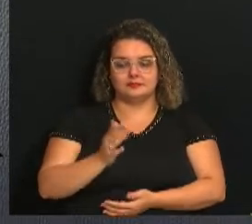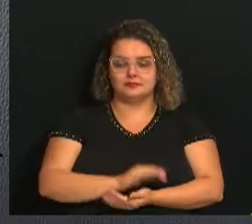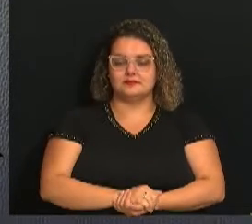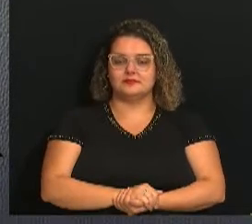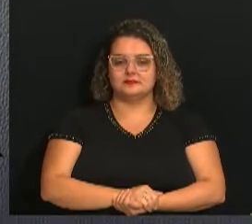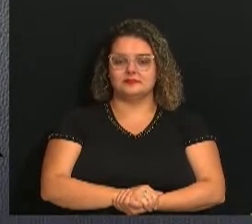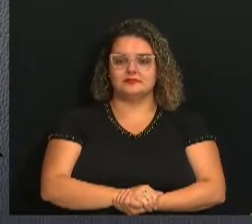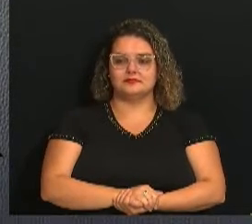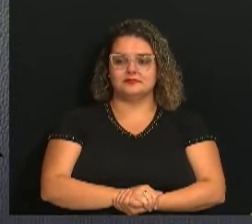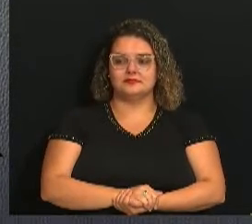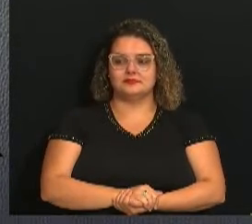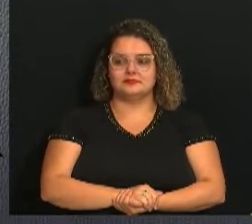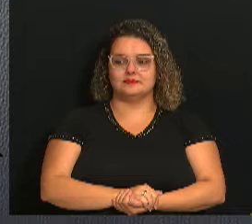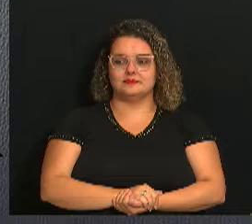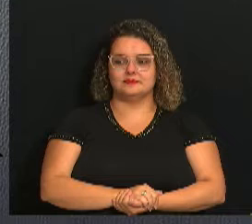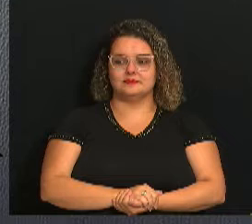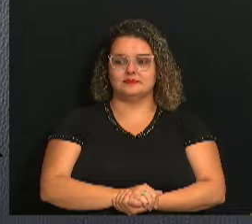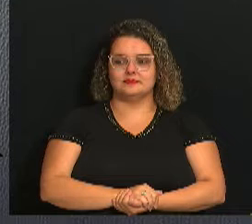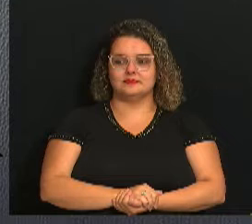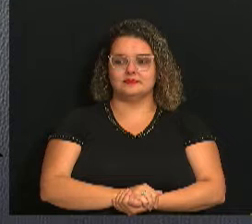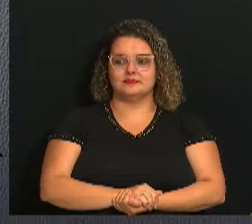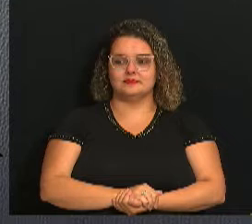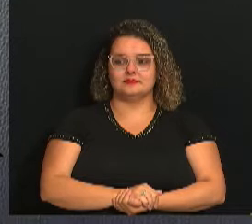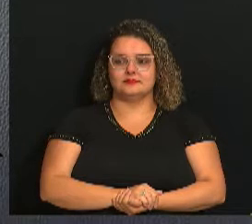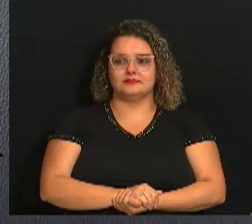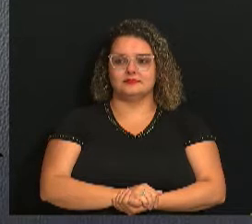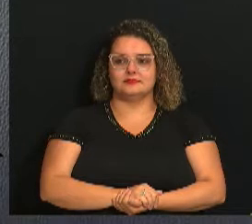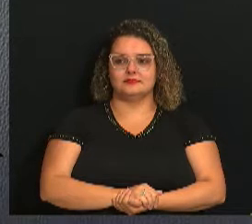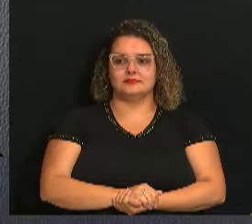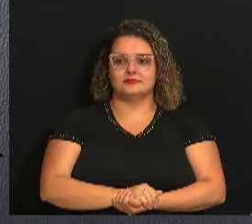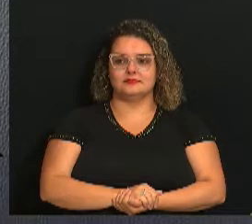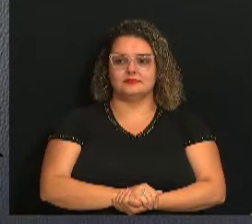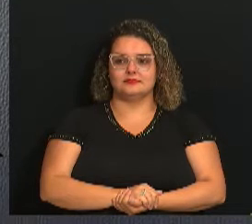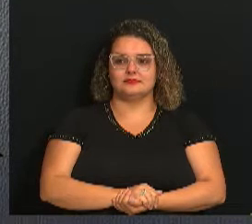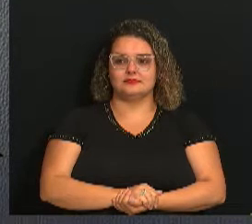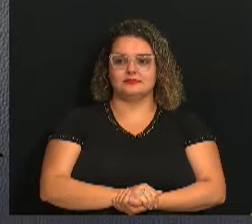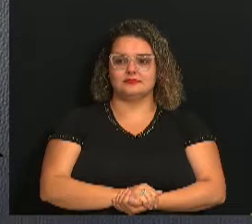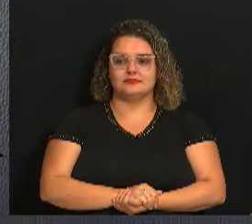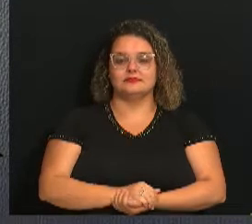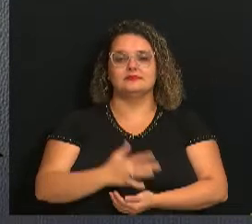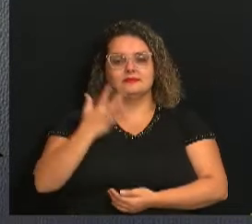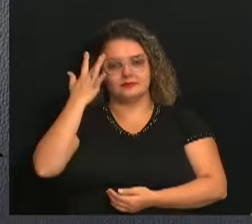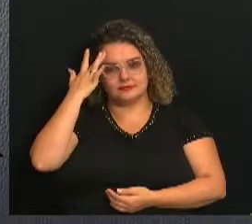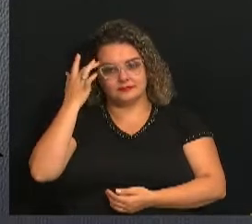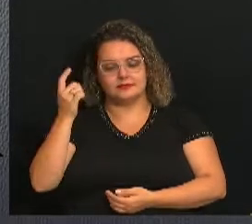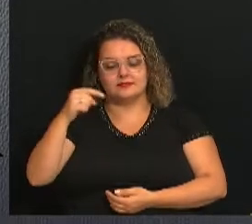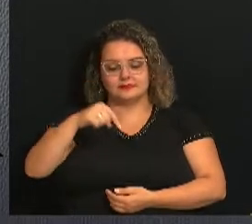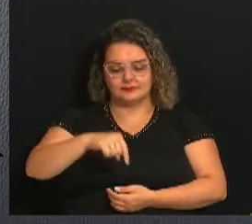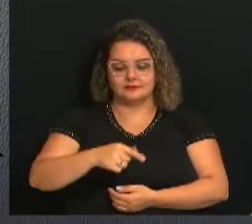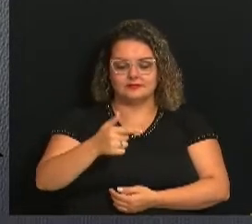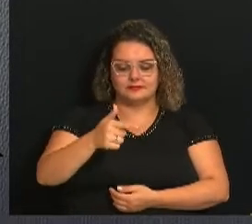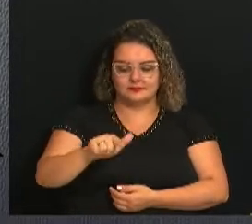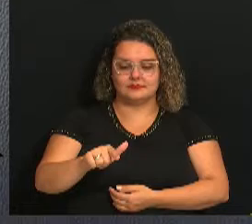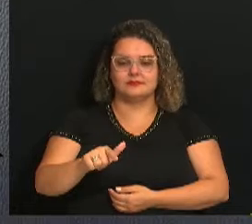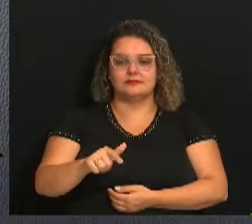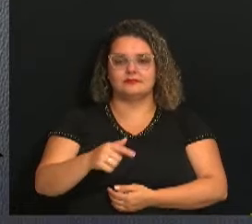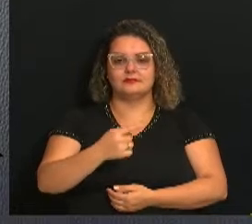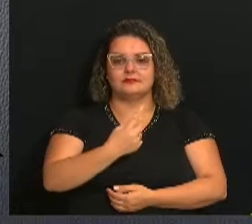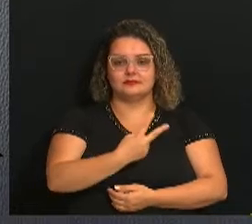sendo, como que o povo fala, sócia nossa aqui, amanhã já estará aqui de novo, novamente, aqui às 14